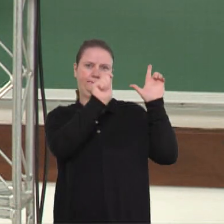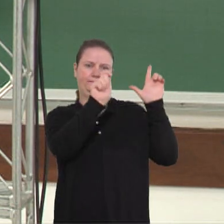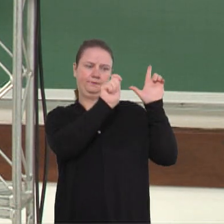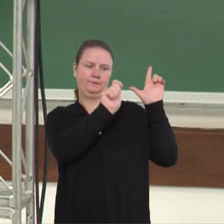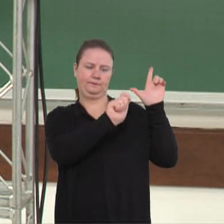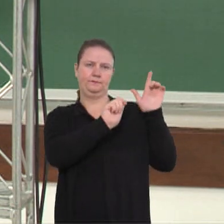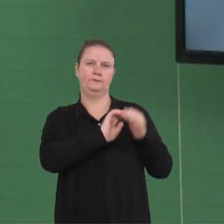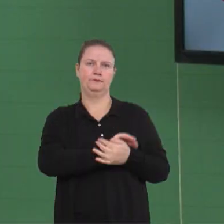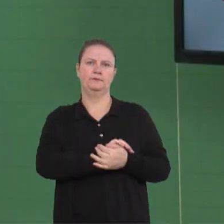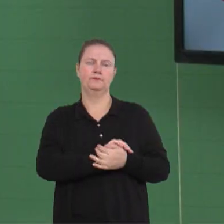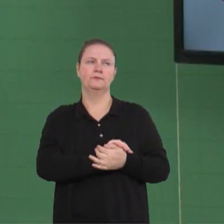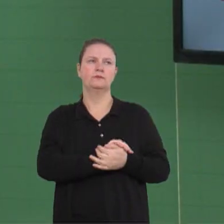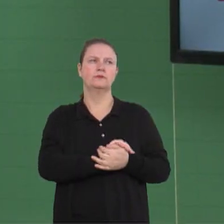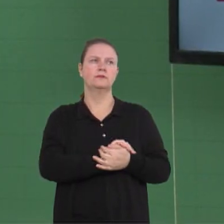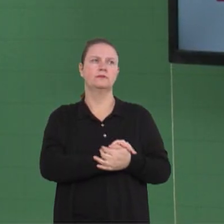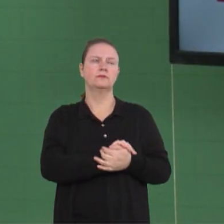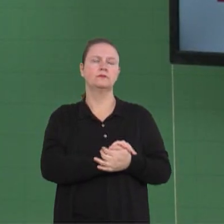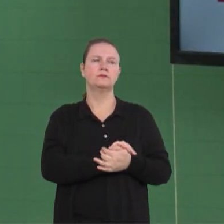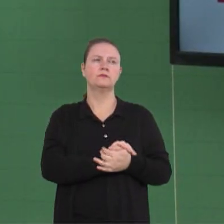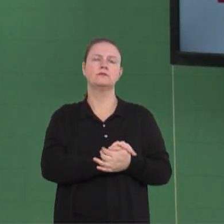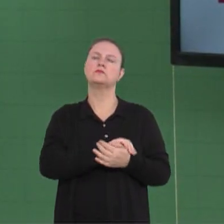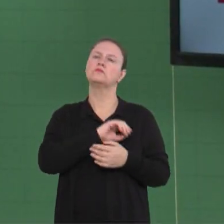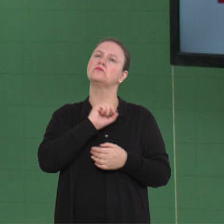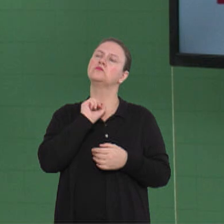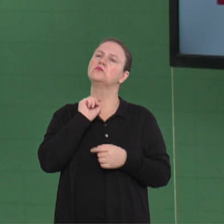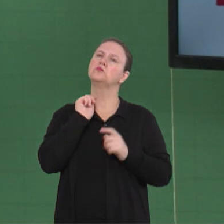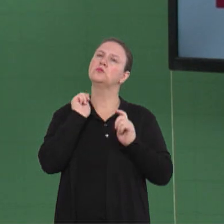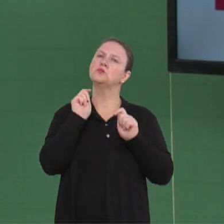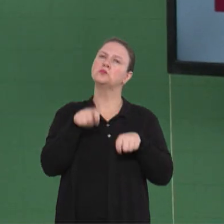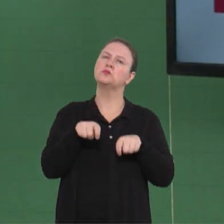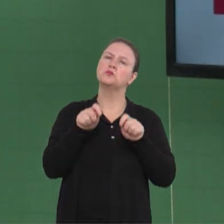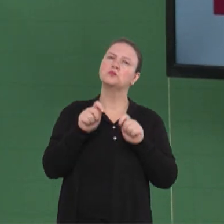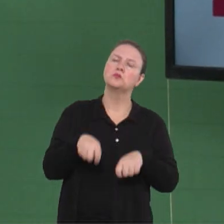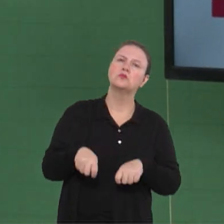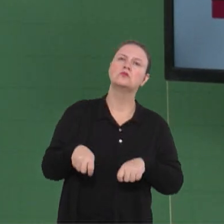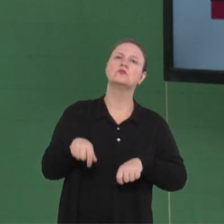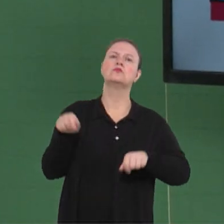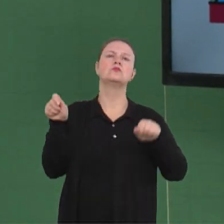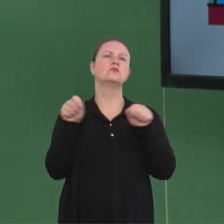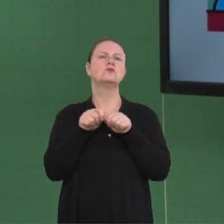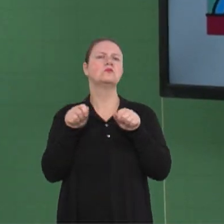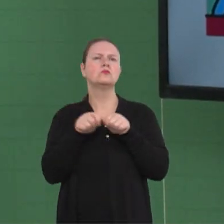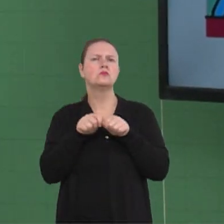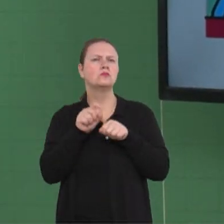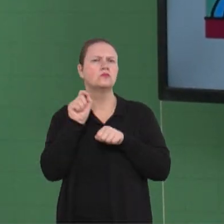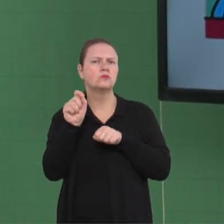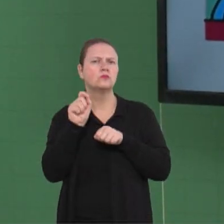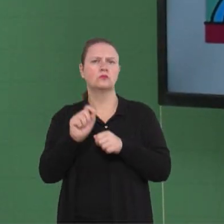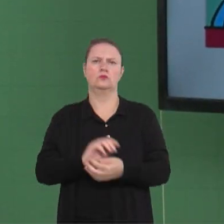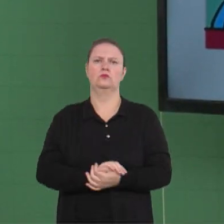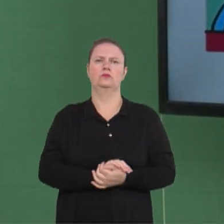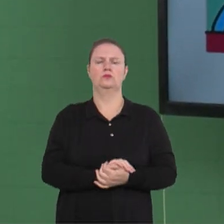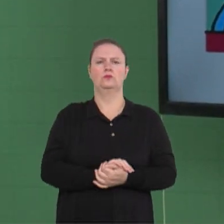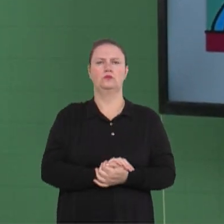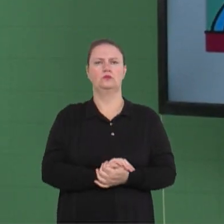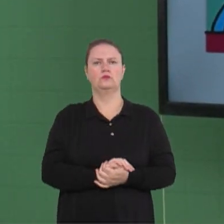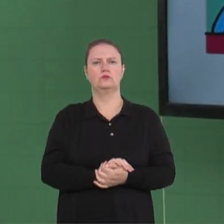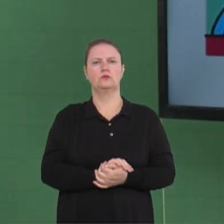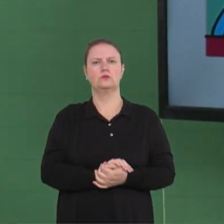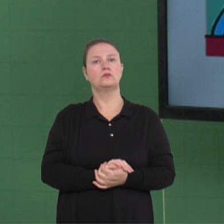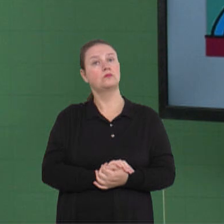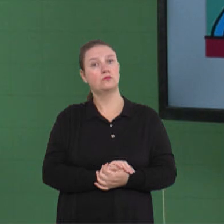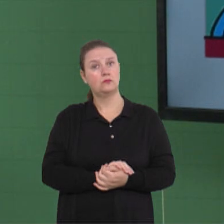possibilidade vai até aparecer no outro exemplo aí ó seria o tio inox quem o tio do norte